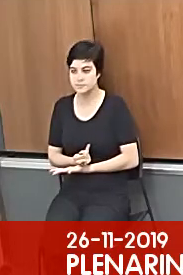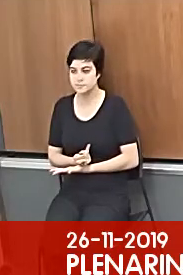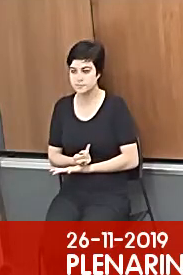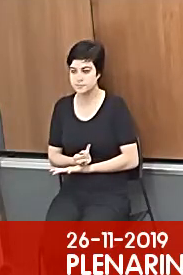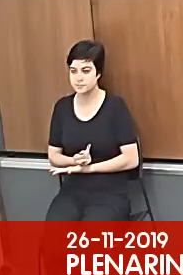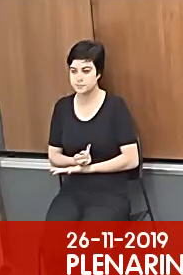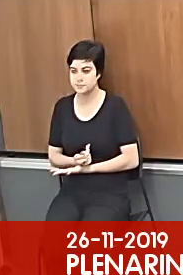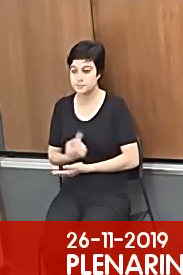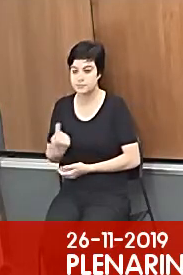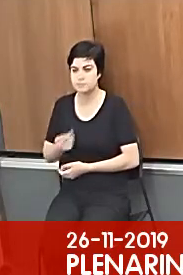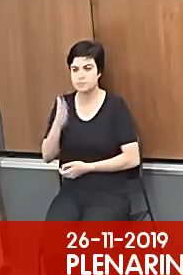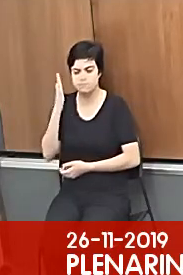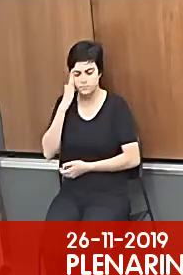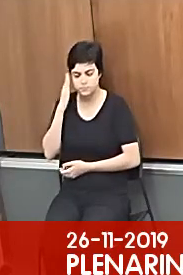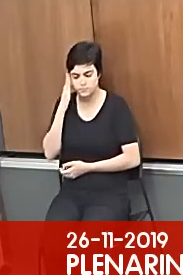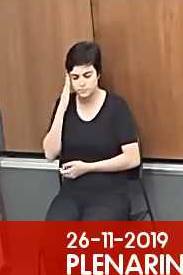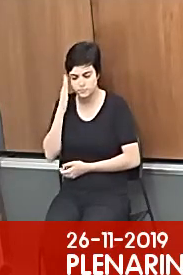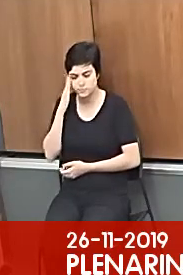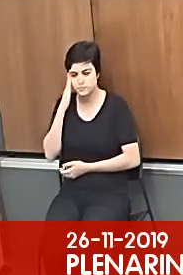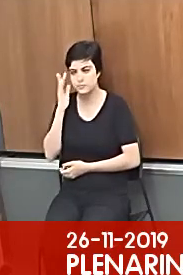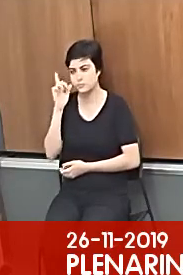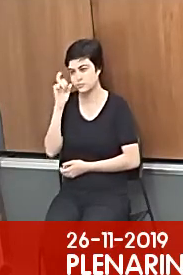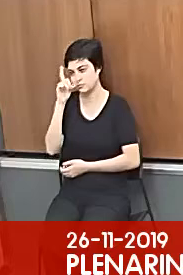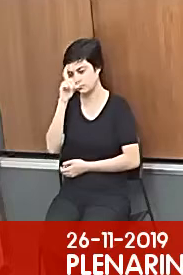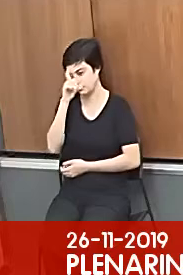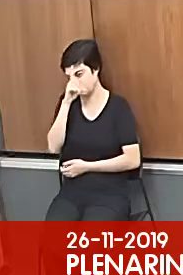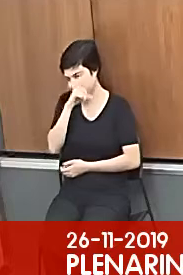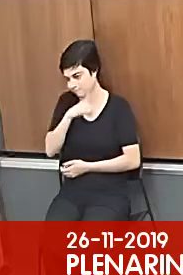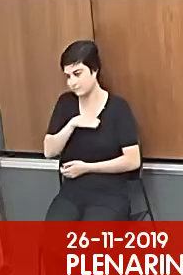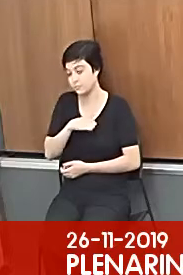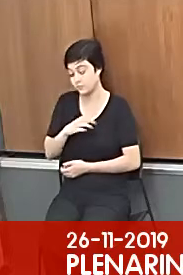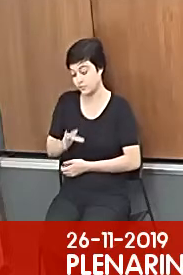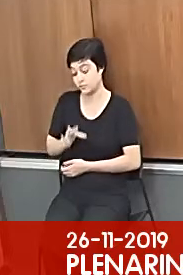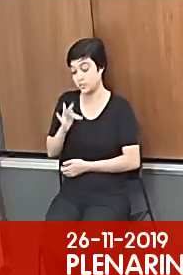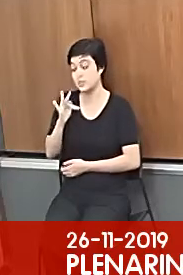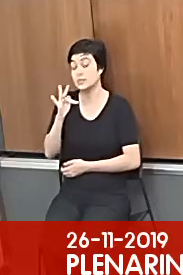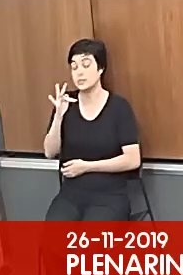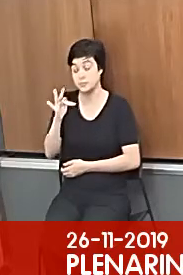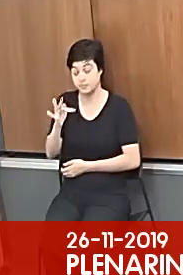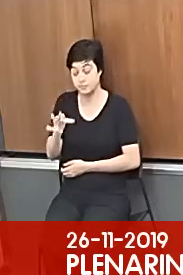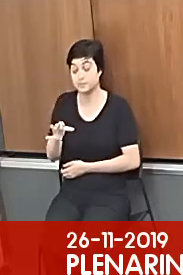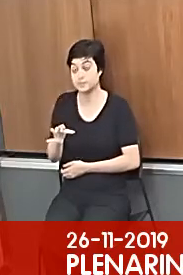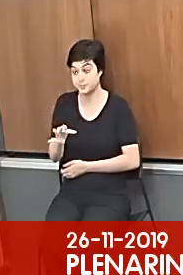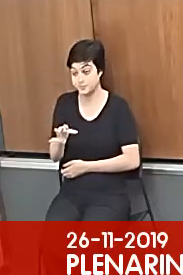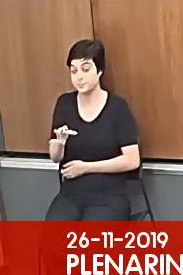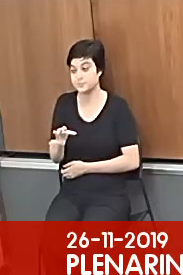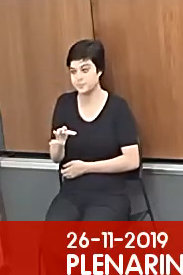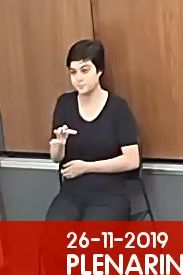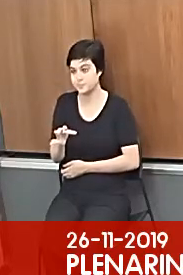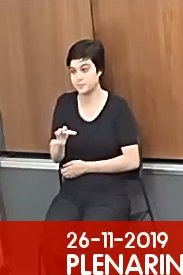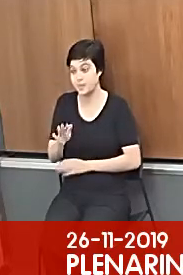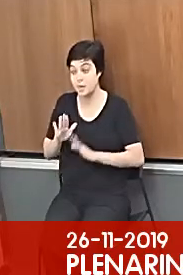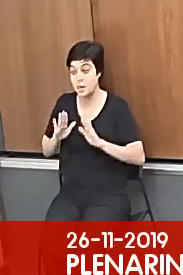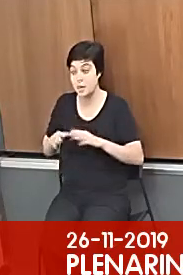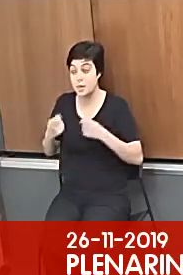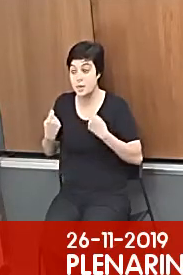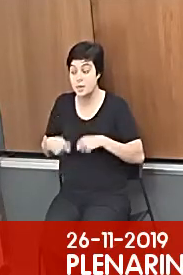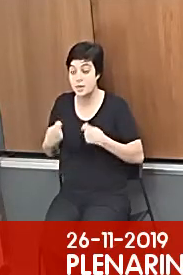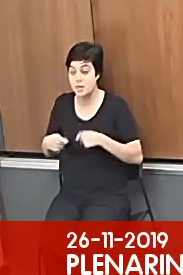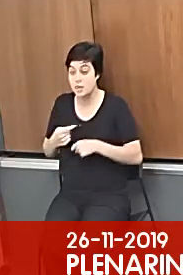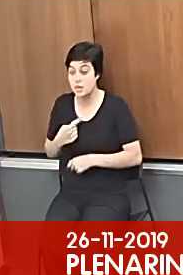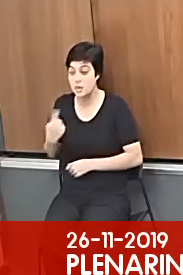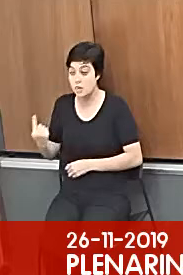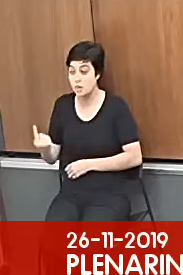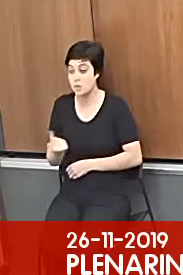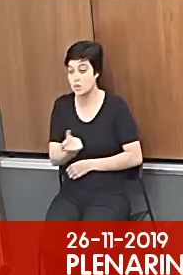A gente sabe das grandes dificuldades que temos pela frente e o que iremos enfrentar. Mas é preciso que a gente dê